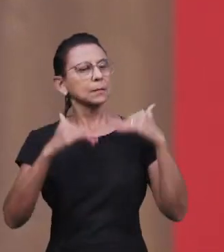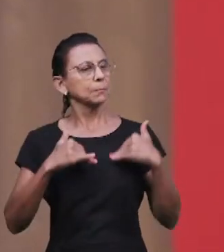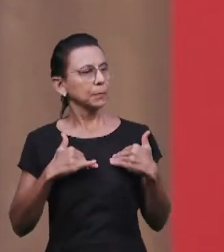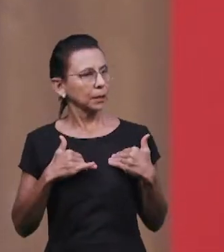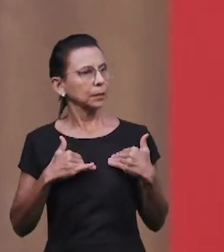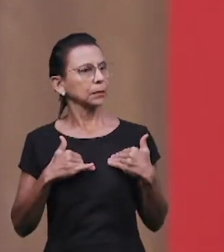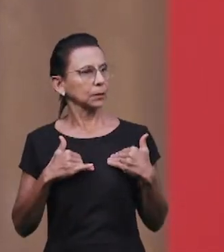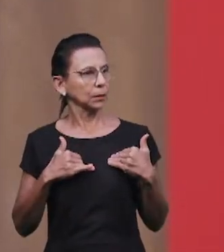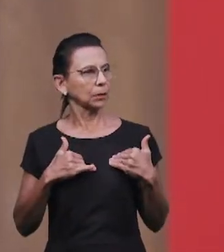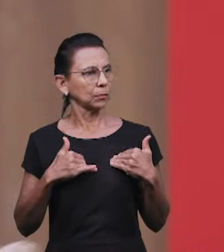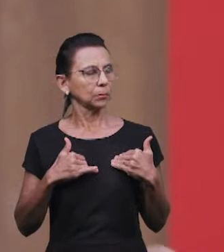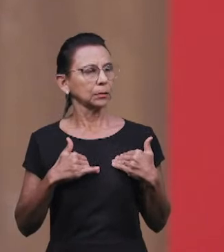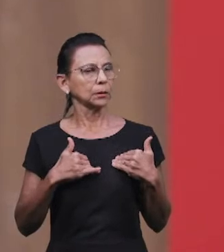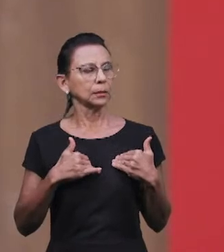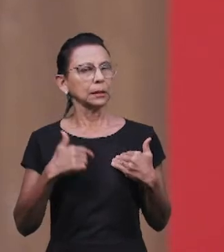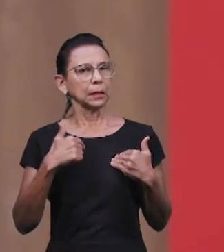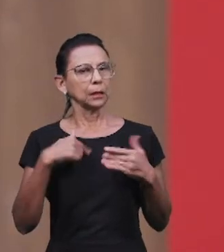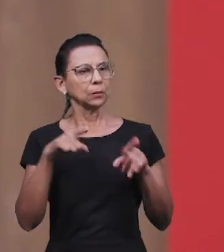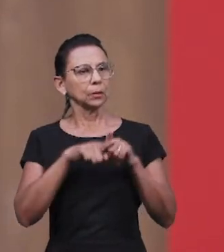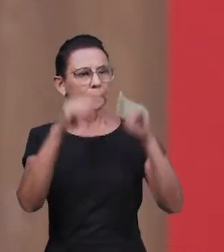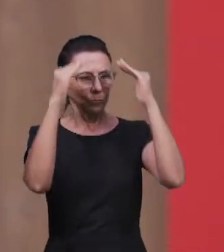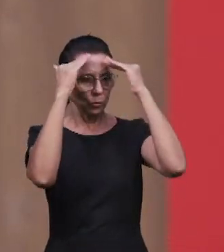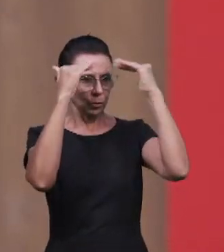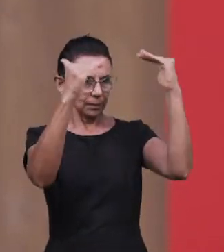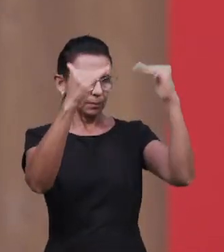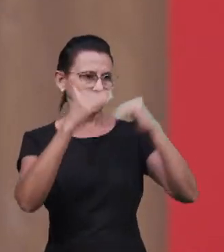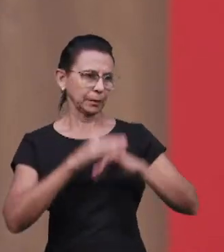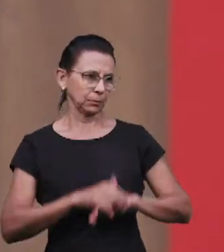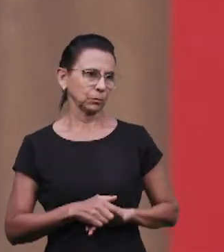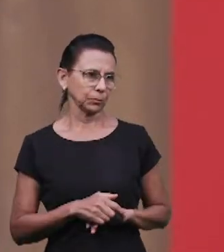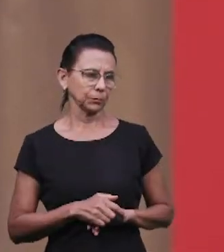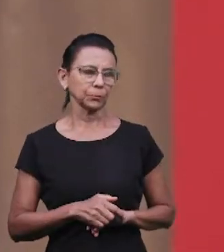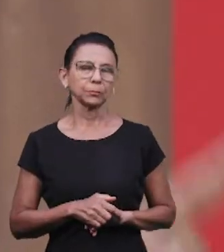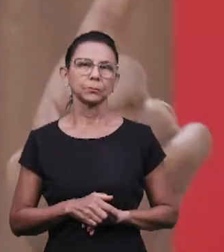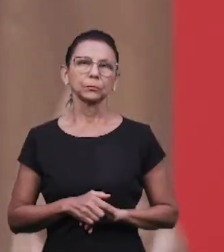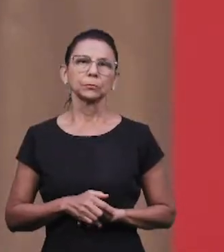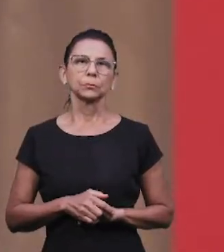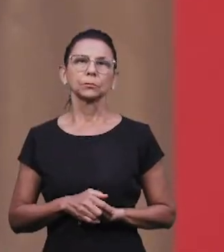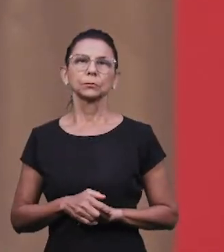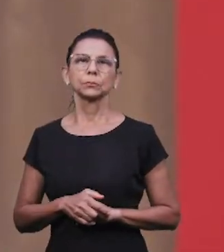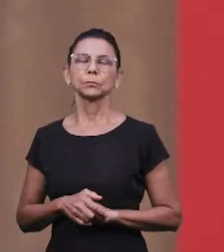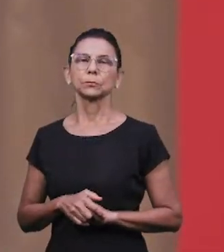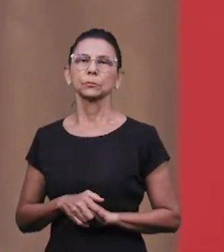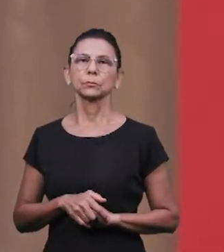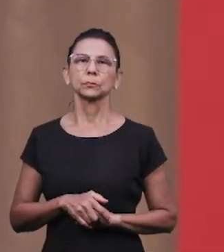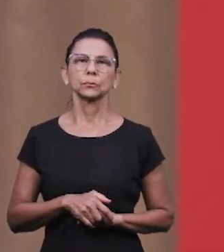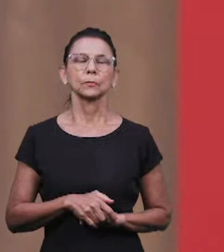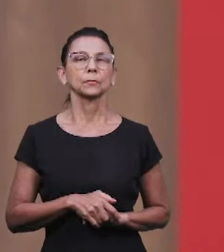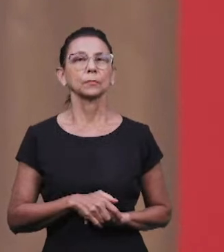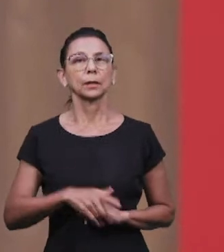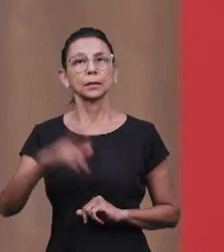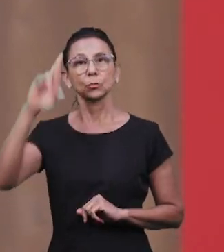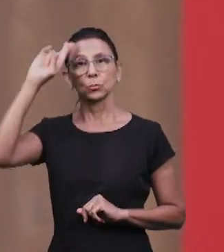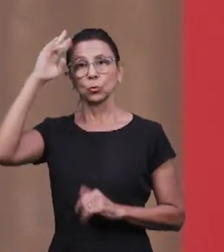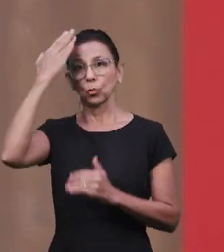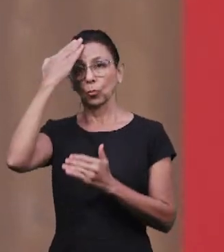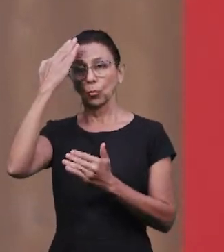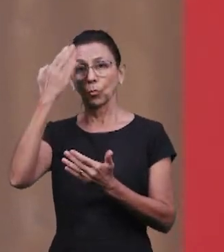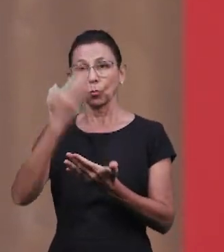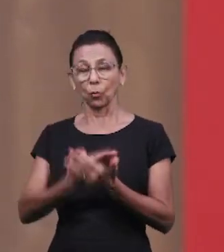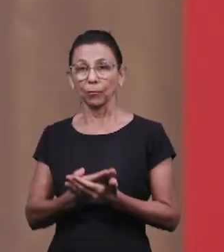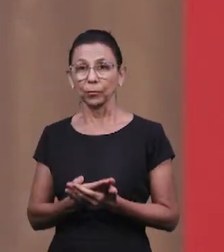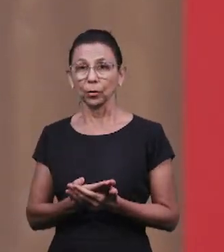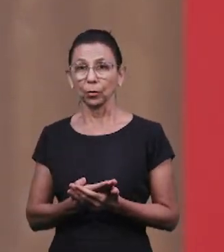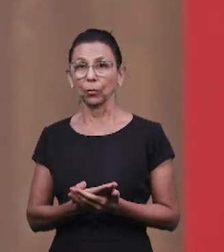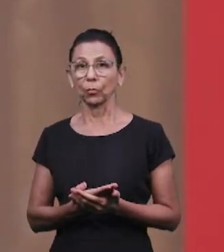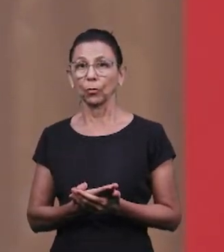diálogo. Então, a gente se dá o respeito e respeita, né? Mas lembrando que o Senhor confiou